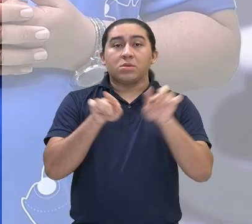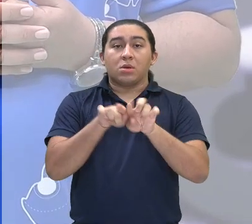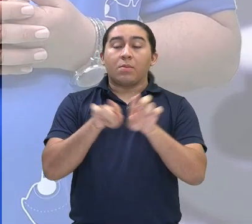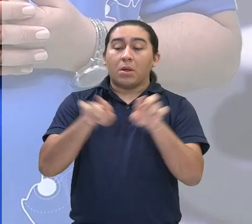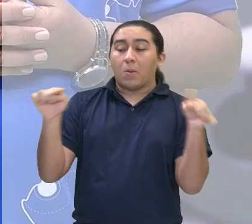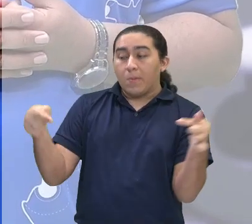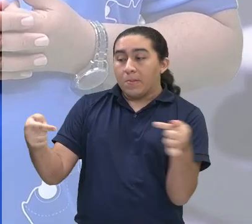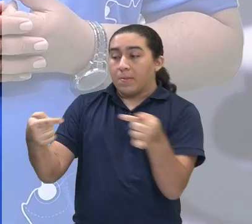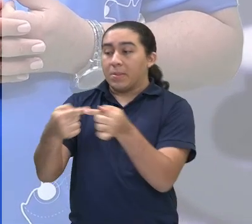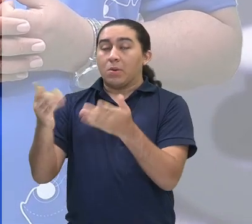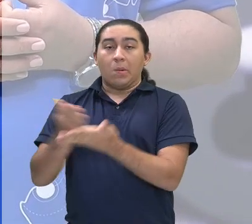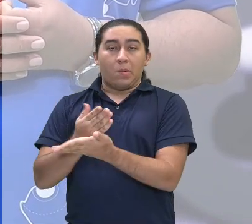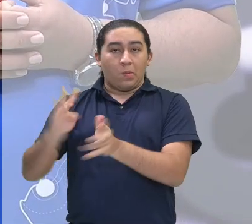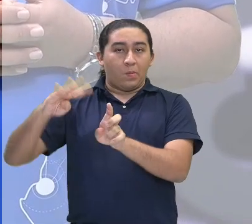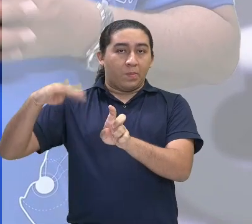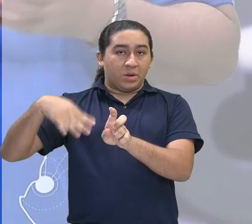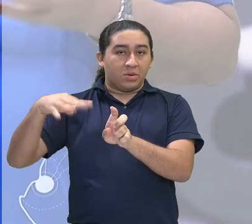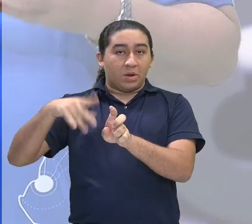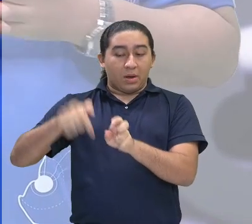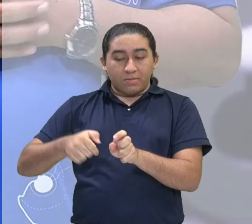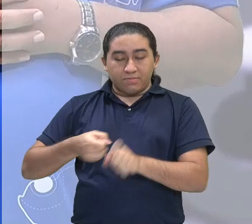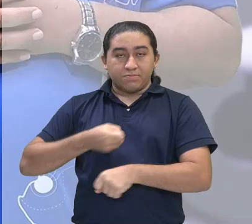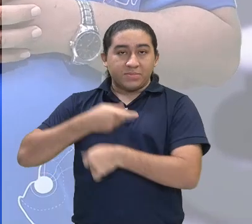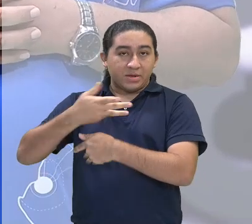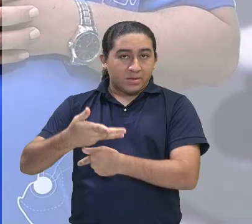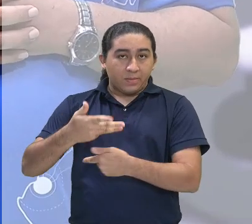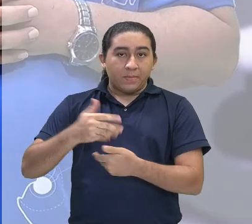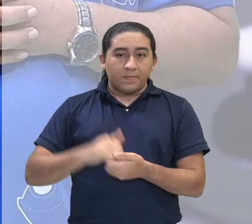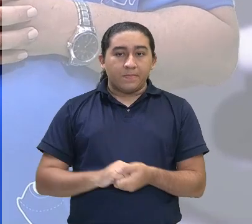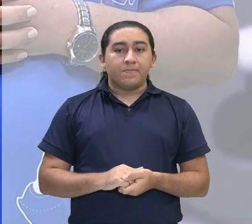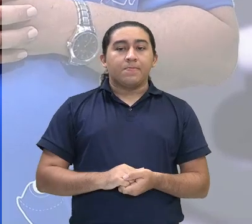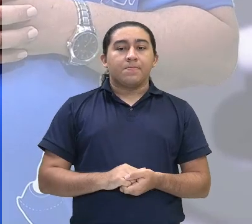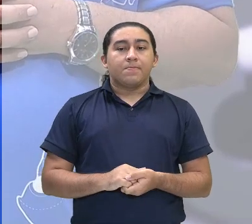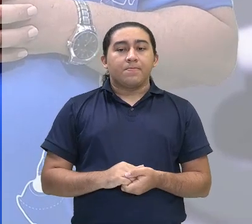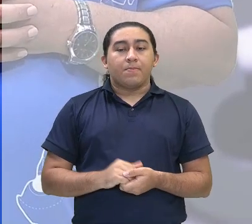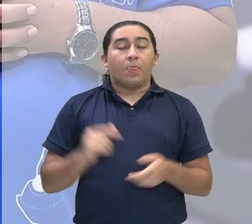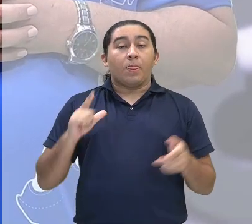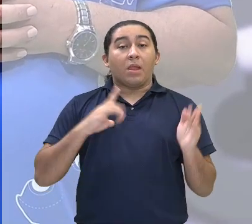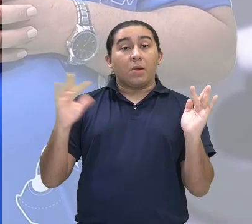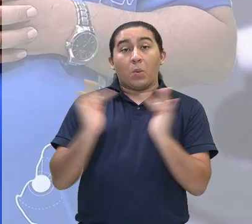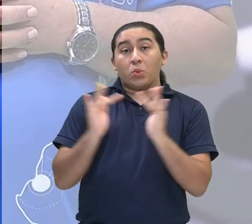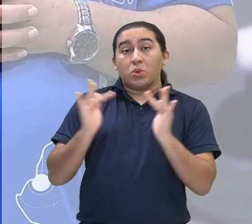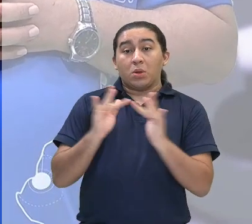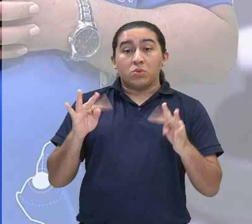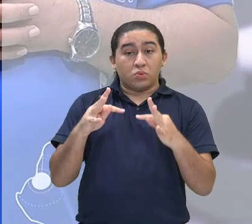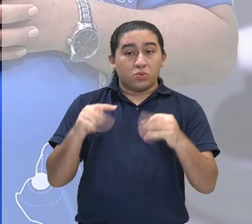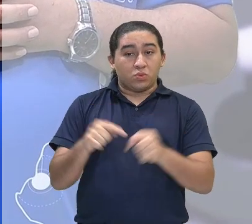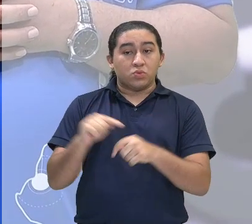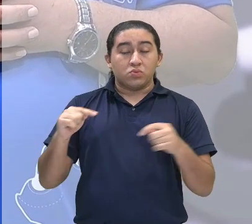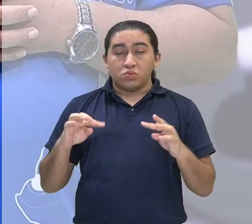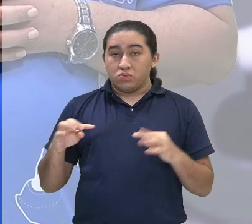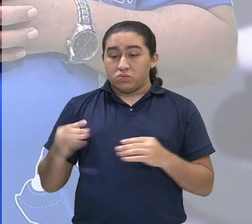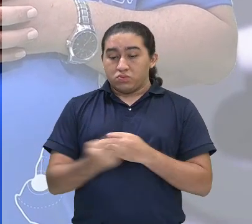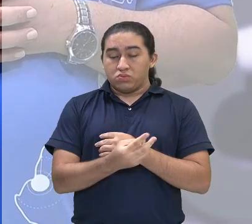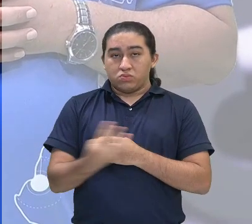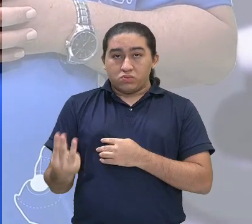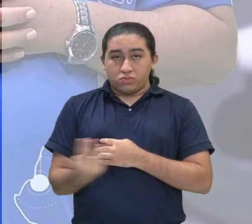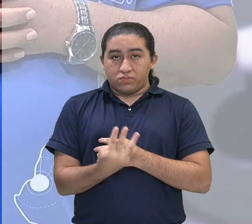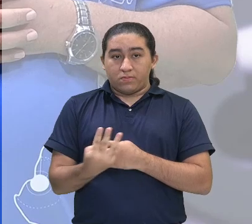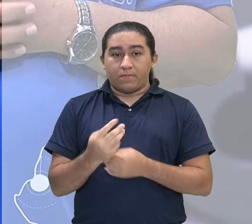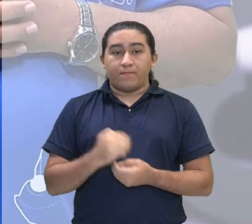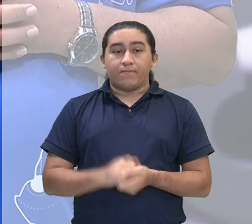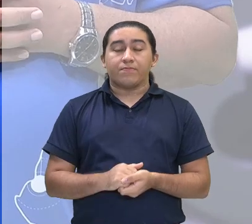algum mito. Como eles estão conectados, esses elementos. Então vamos ver aqui o